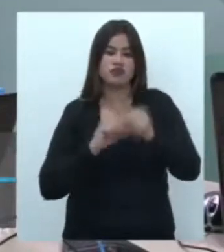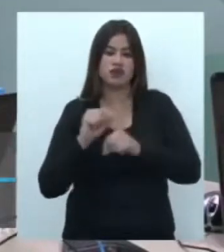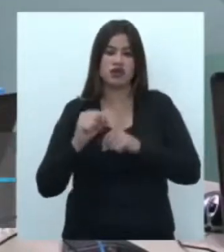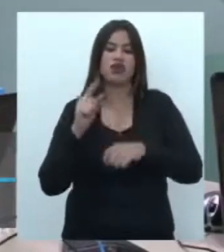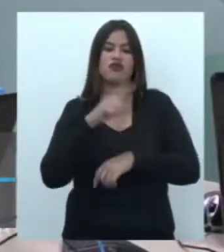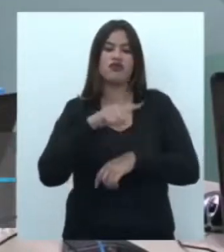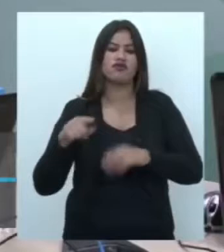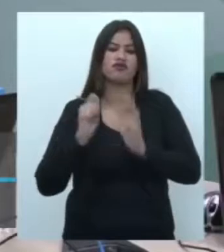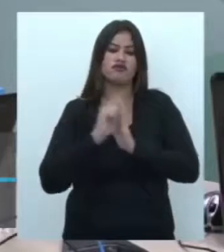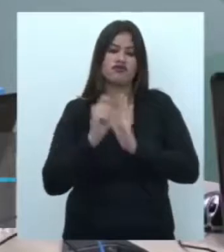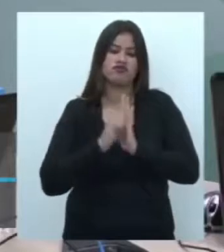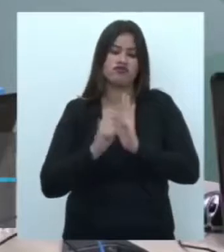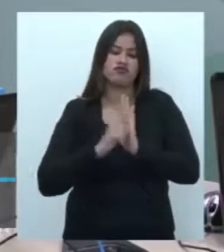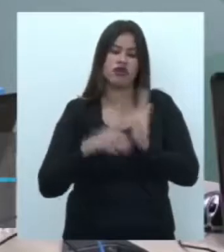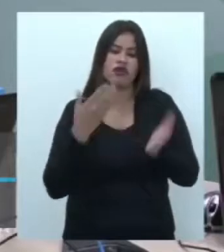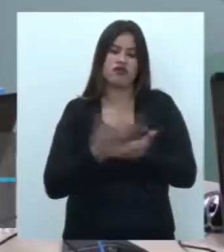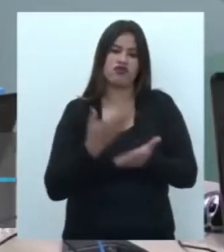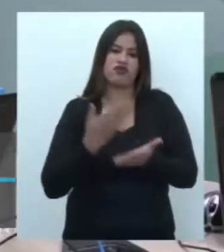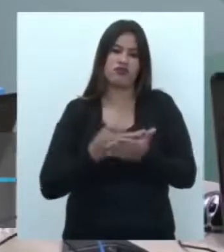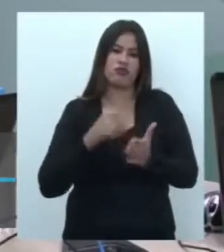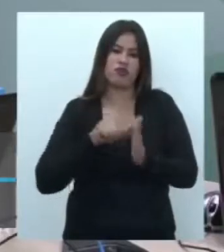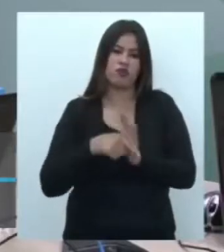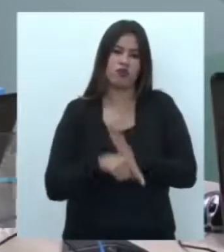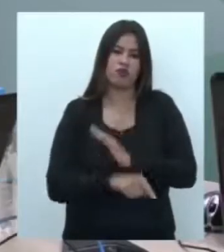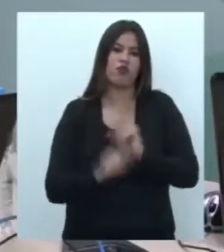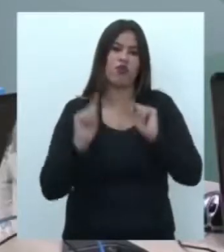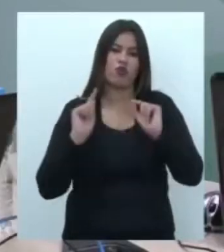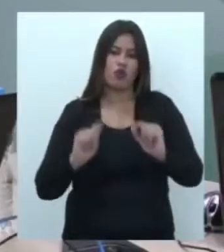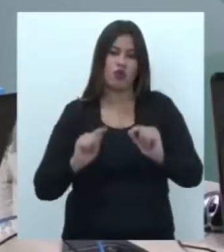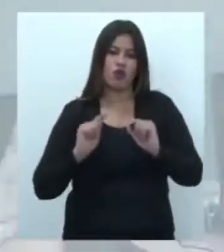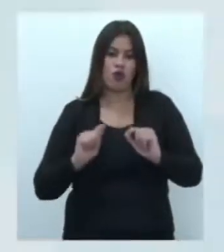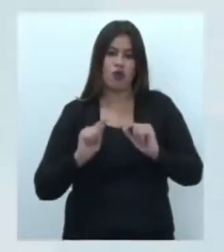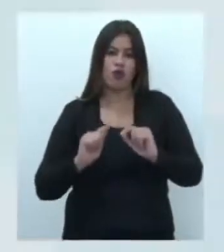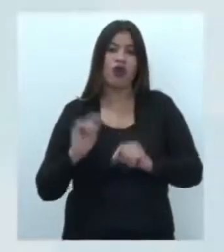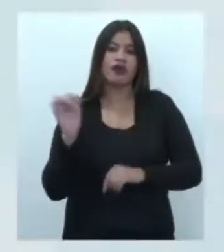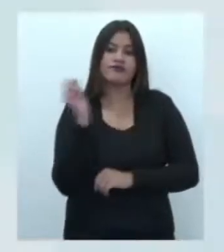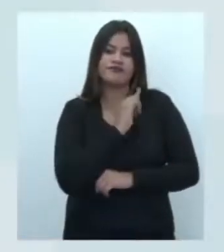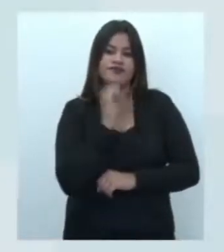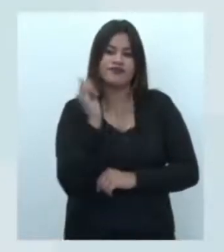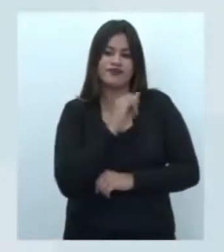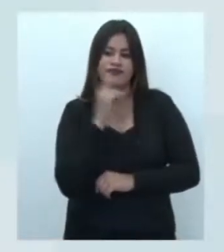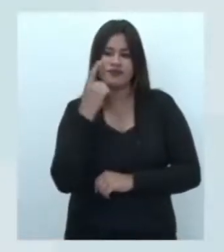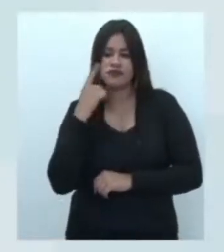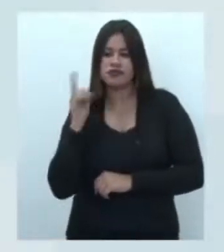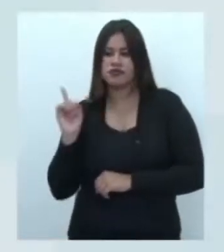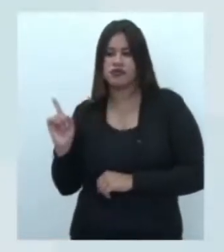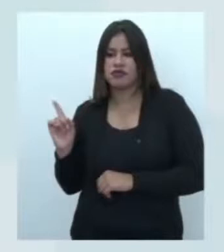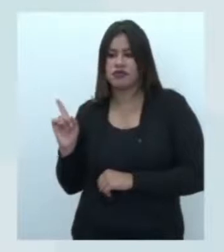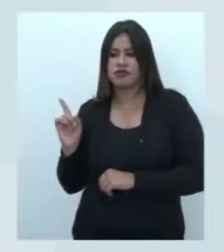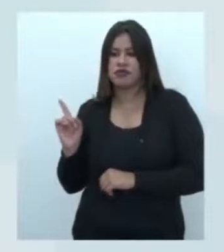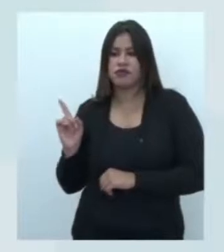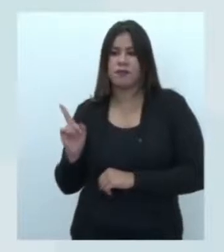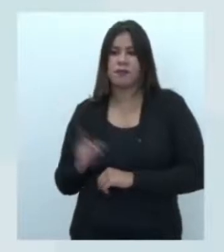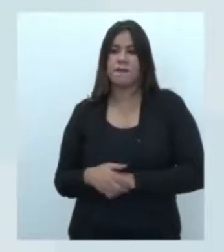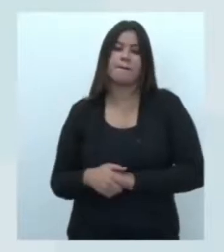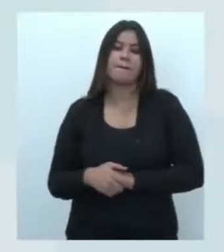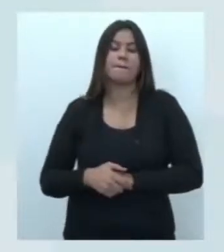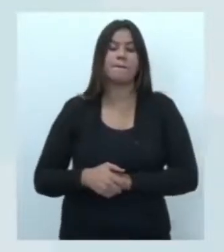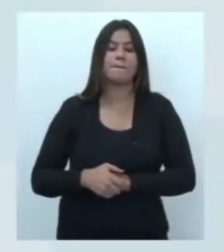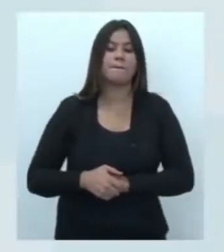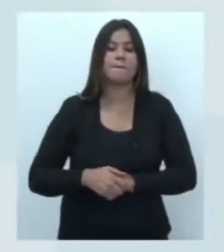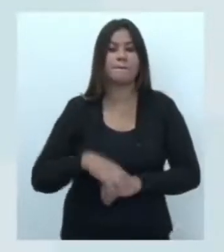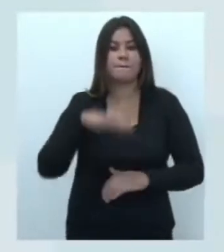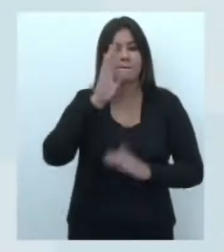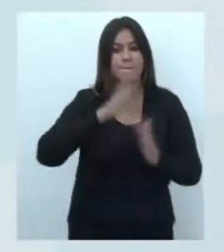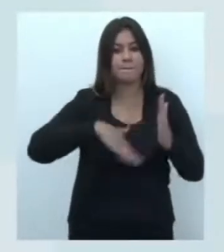anotem também, estudem, aprofundem os seus estudos, são sobre os italianos. Essa é uma pintura também, né, ela é